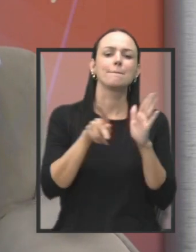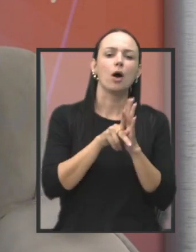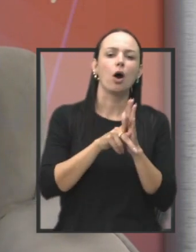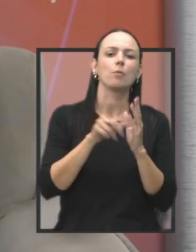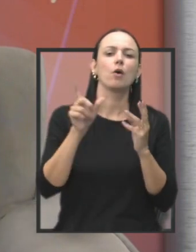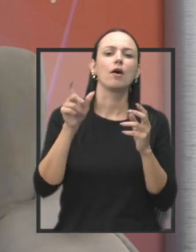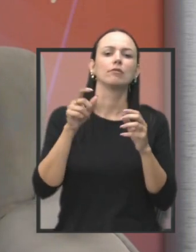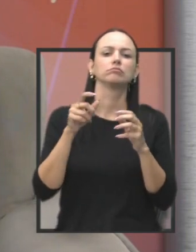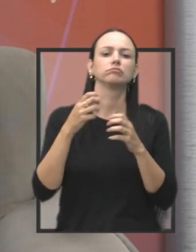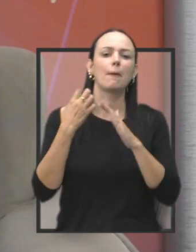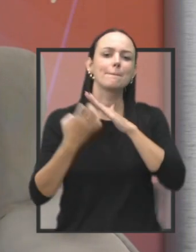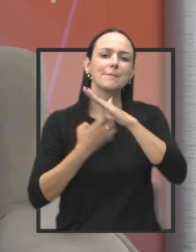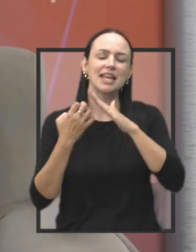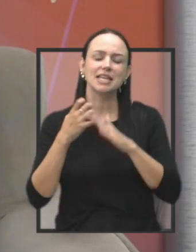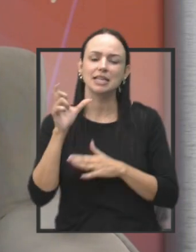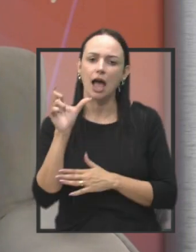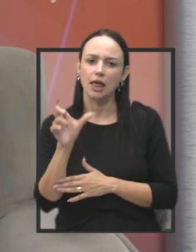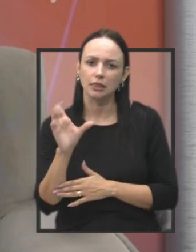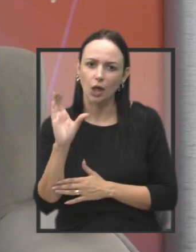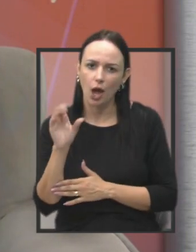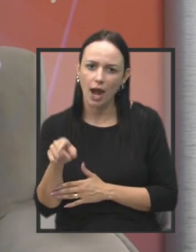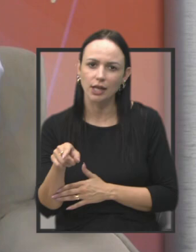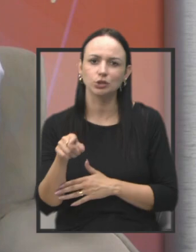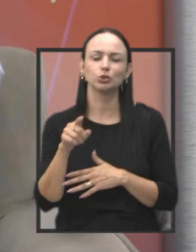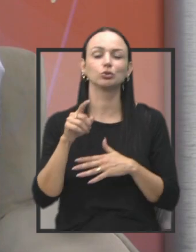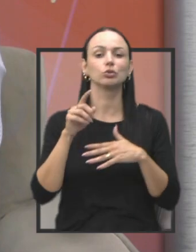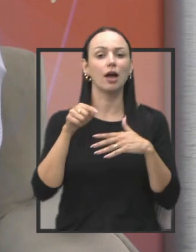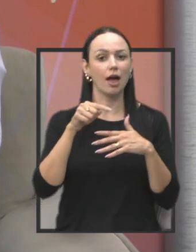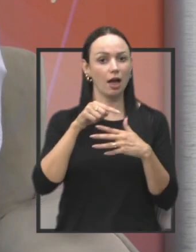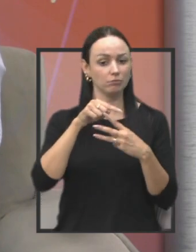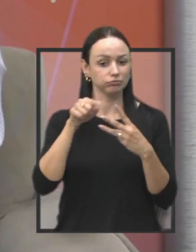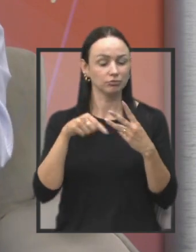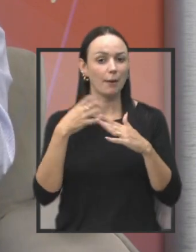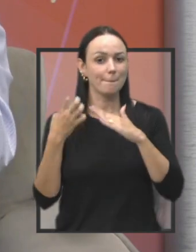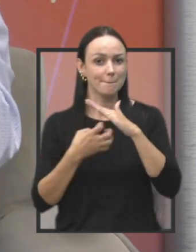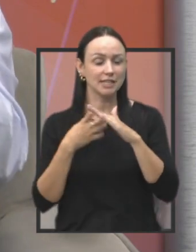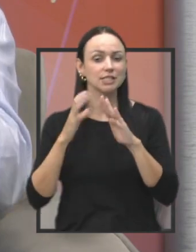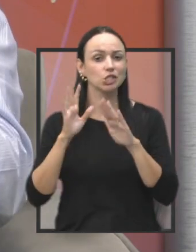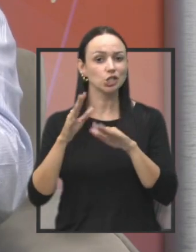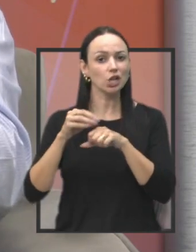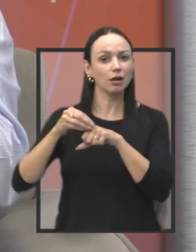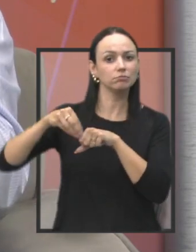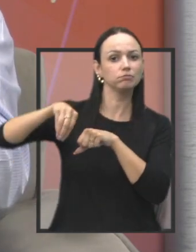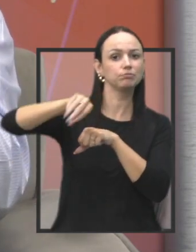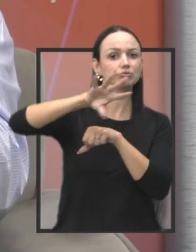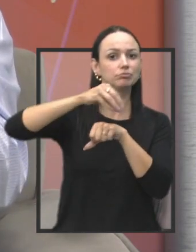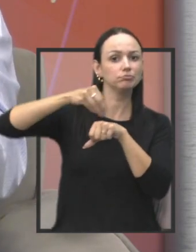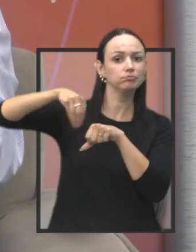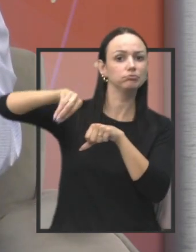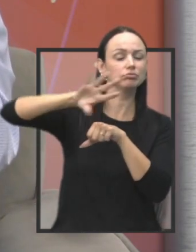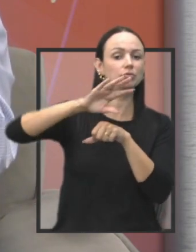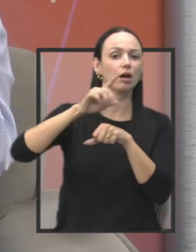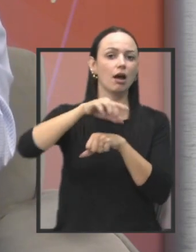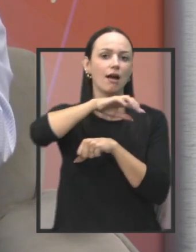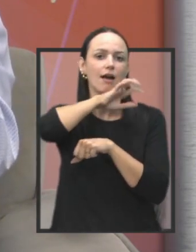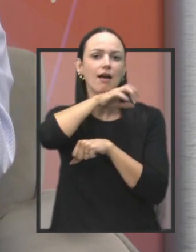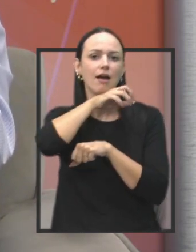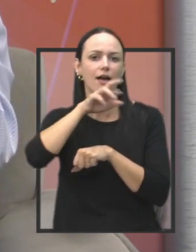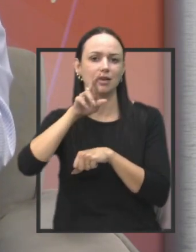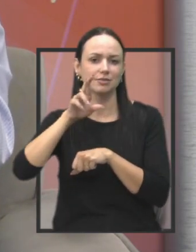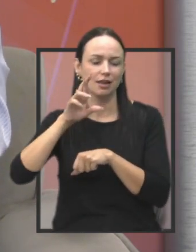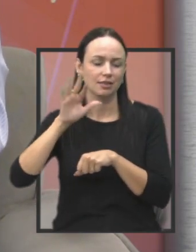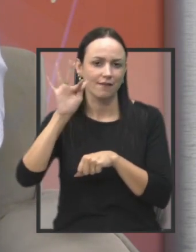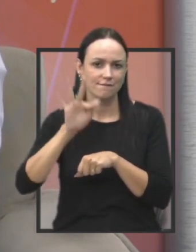cada uma dessas instituições já presta informações para a Receita Federal. Os